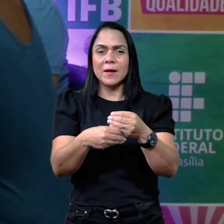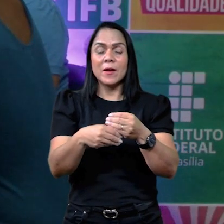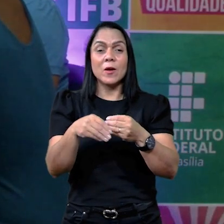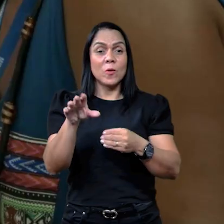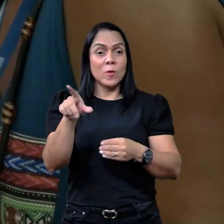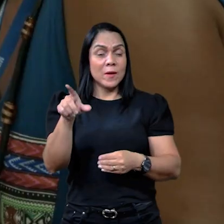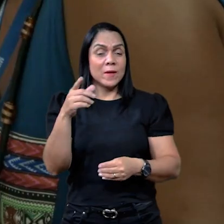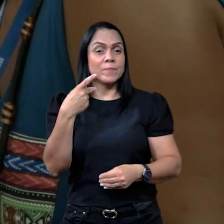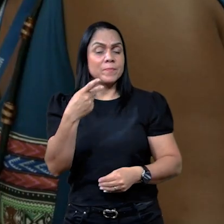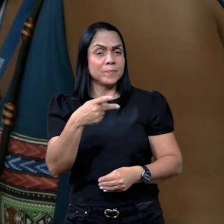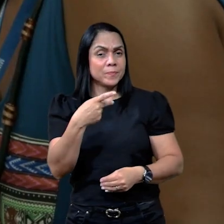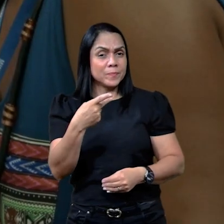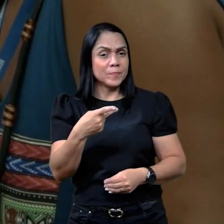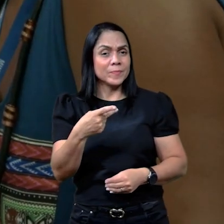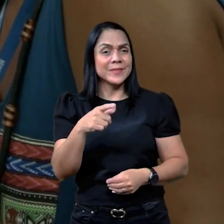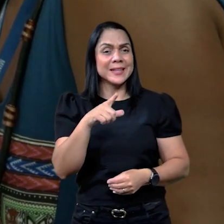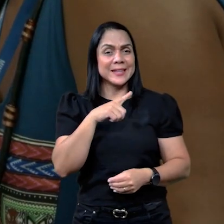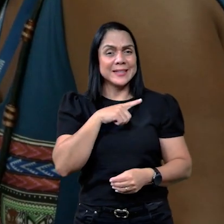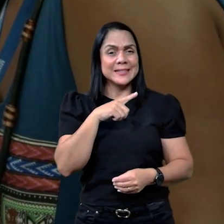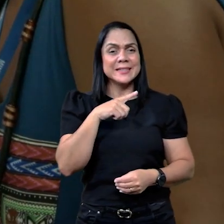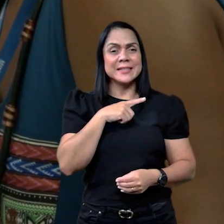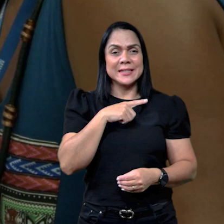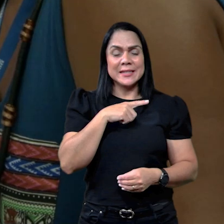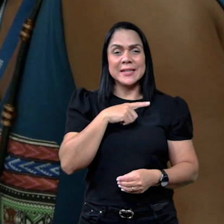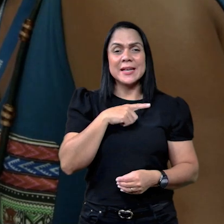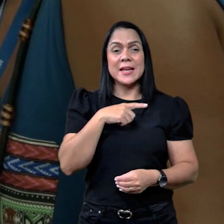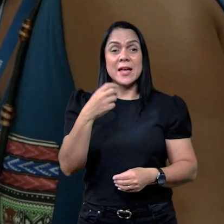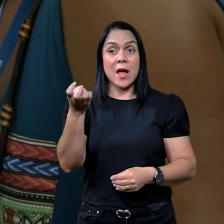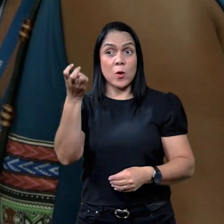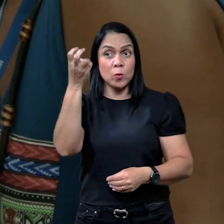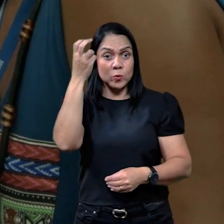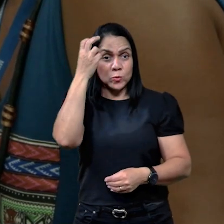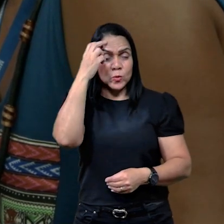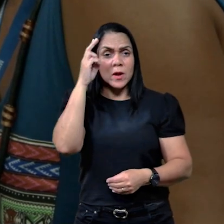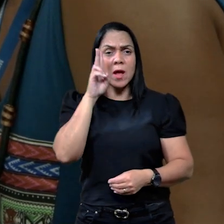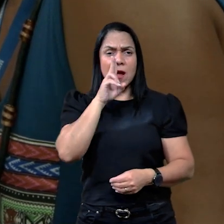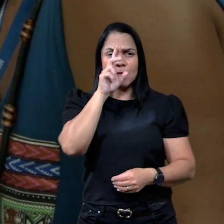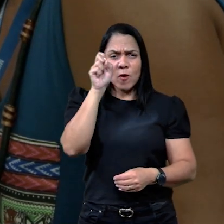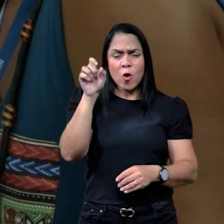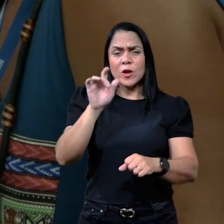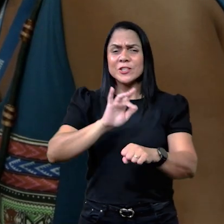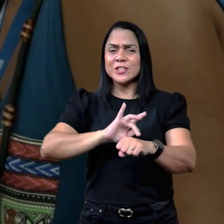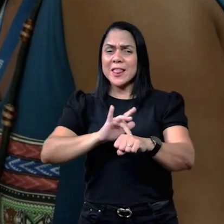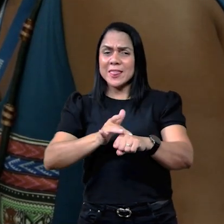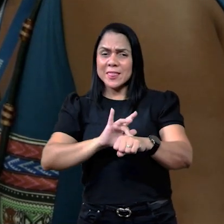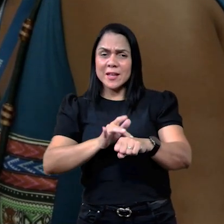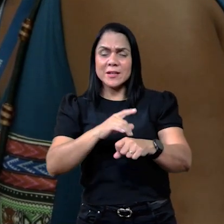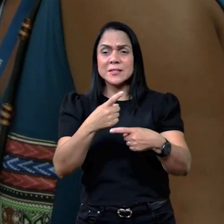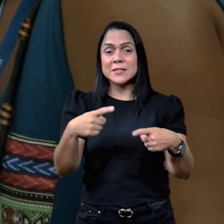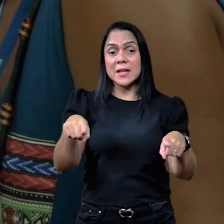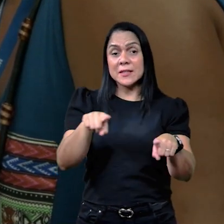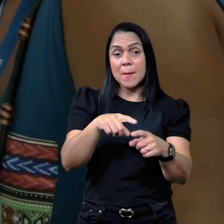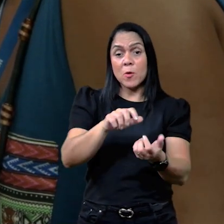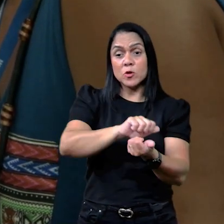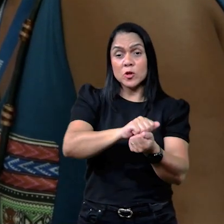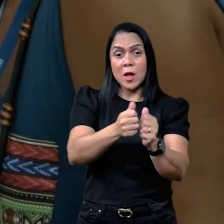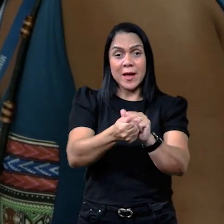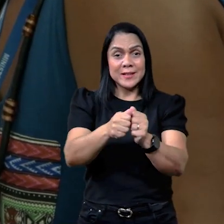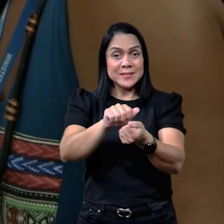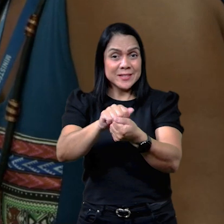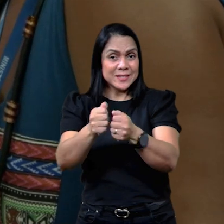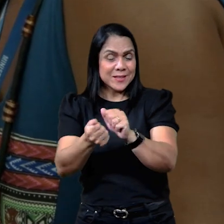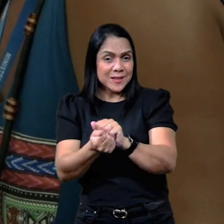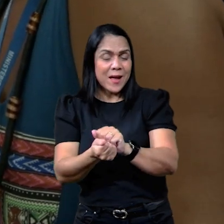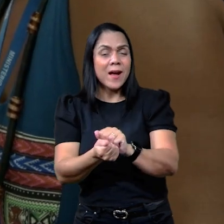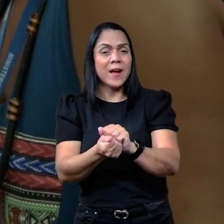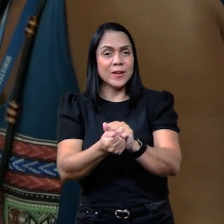trouxe, tem essa coisa, né, esses aspectos culturais fortes da dança, da música, do artesanato, que